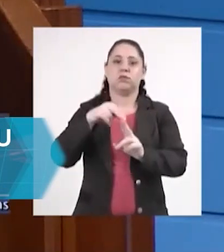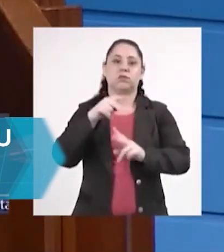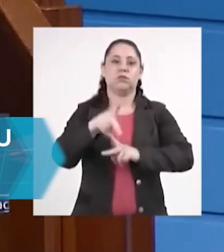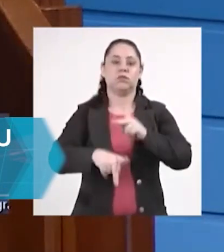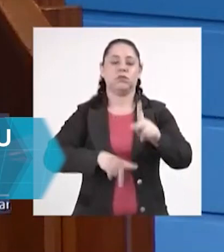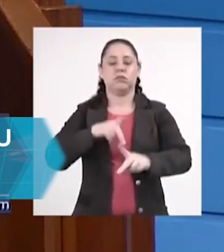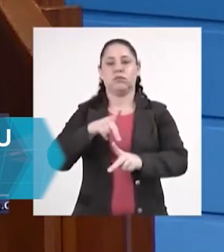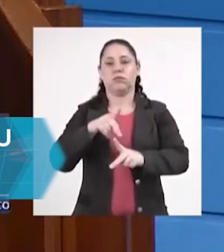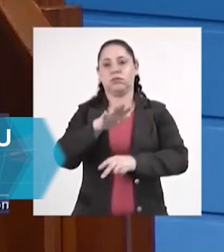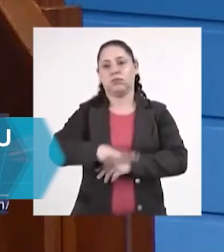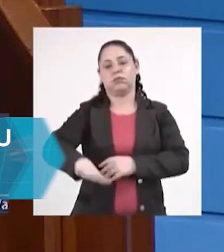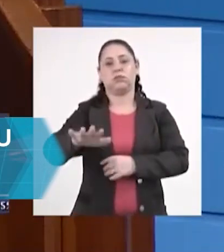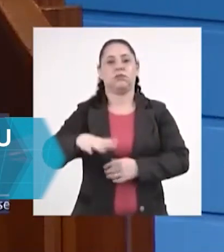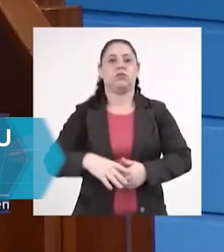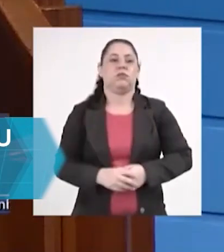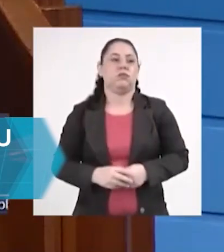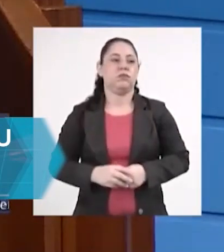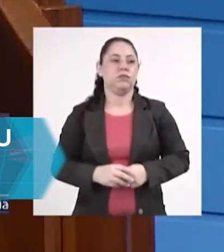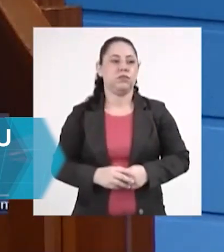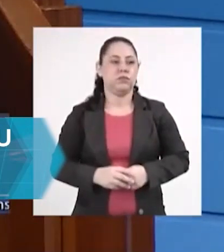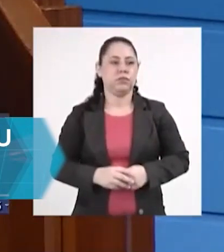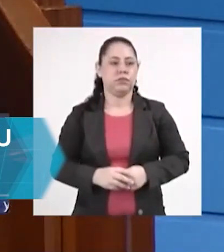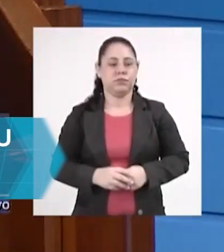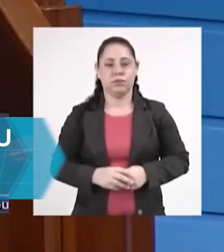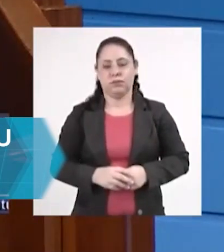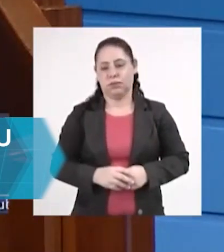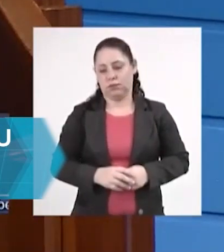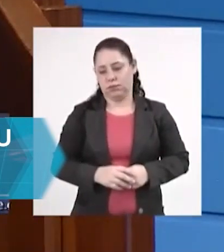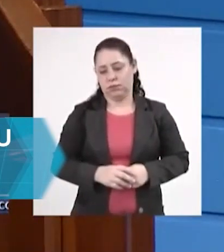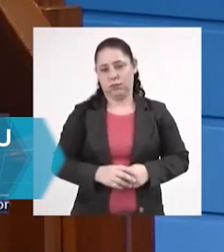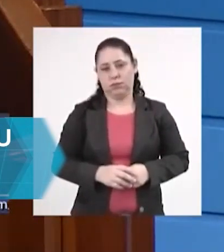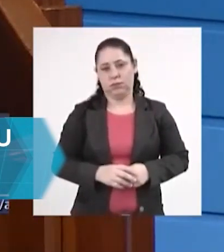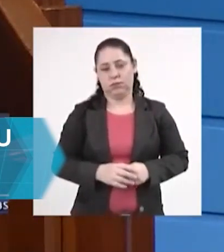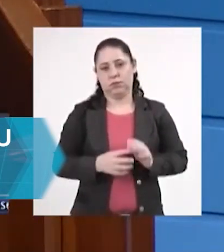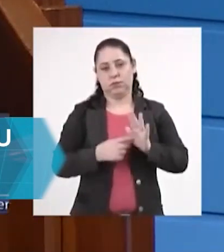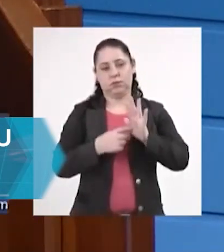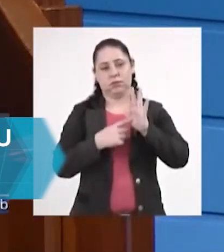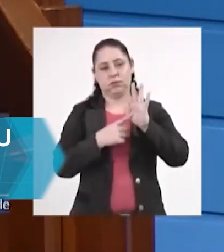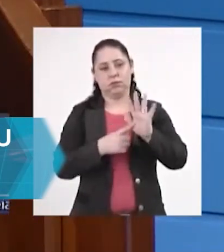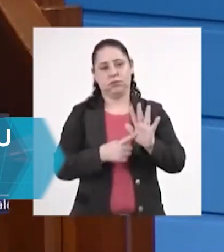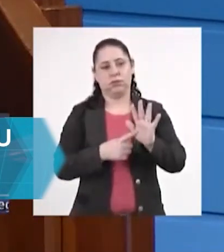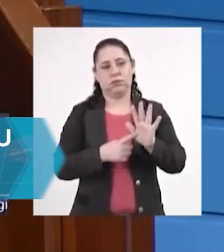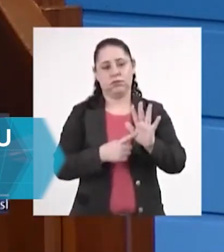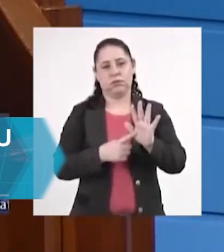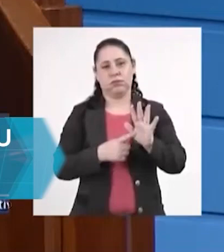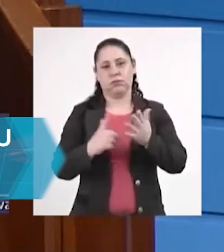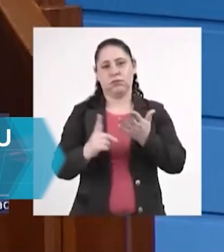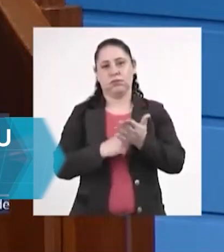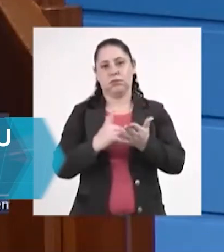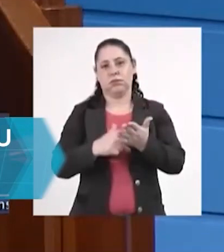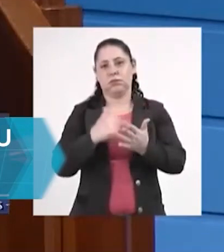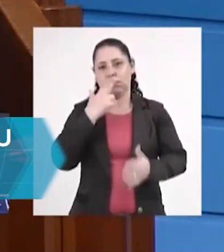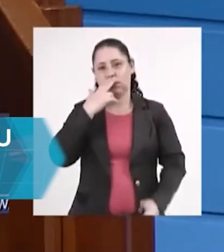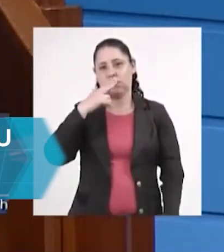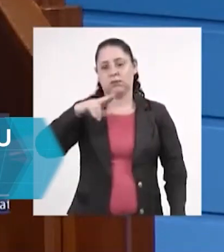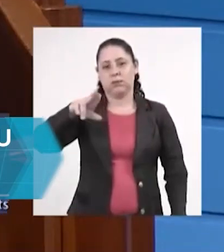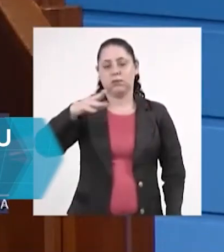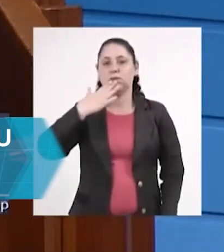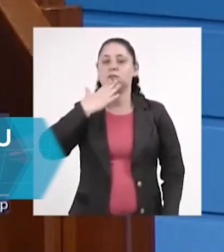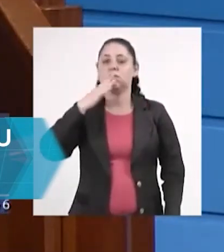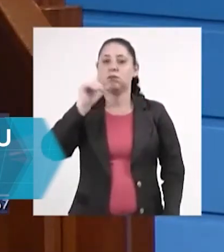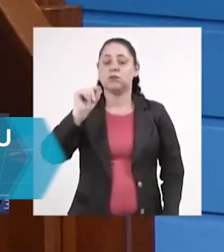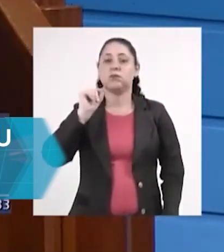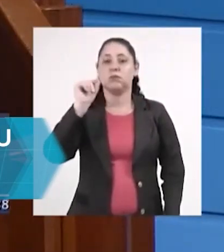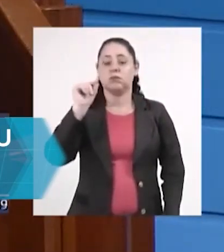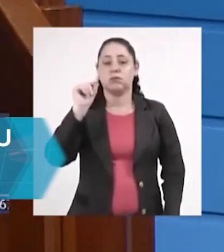popular senhor presidente é com apresentação do My kemph de Hitler que peço para